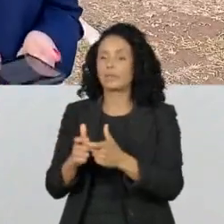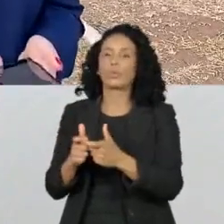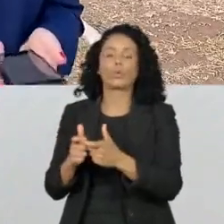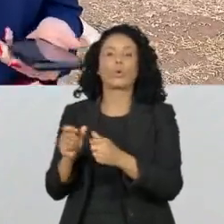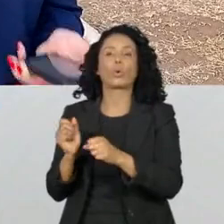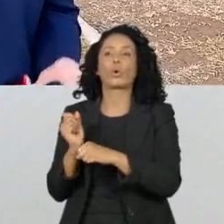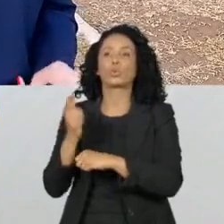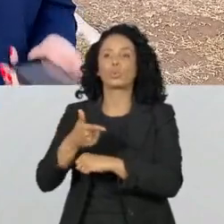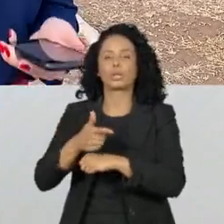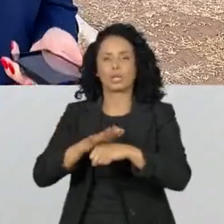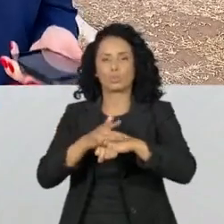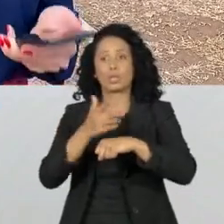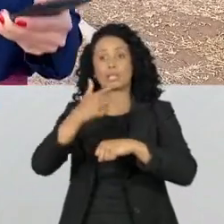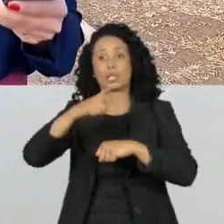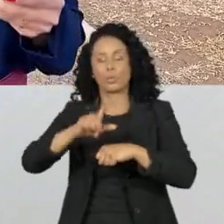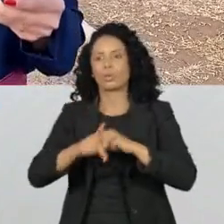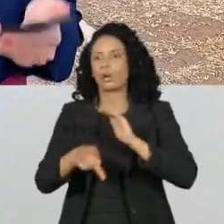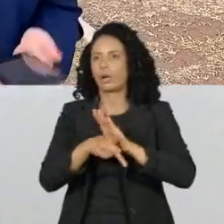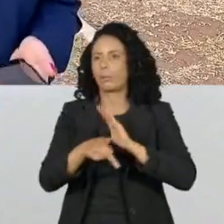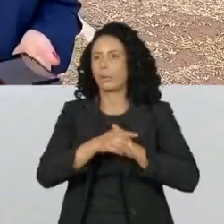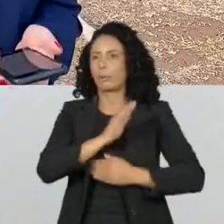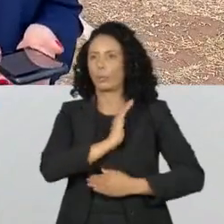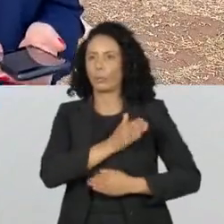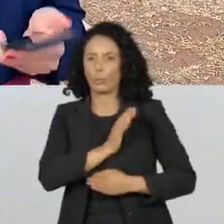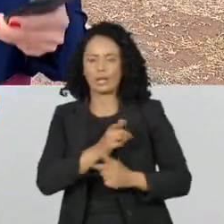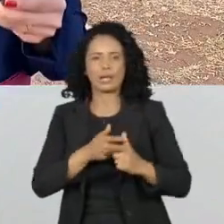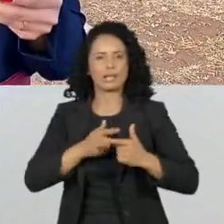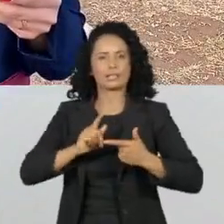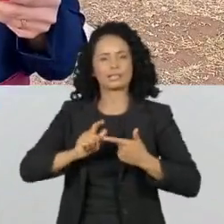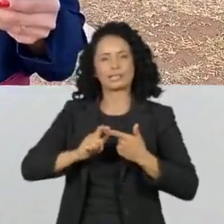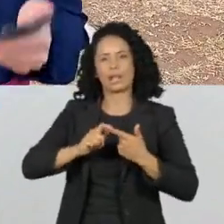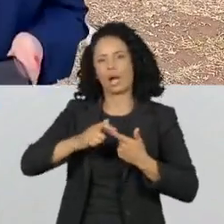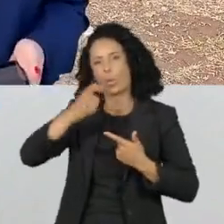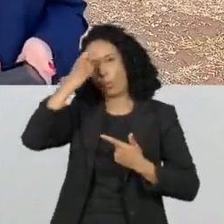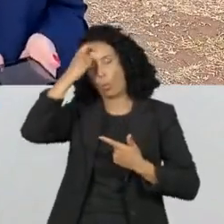três outras doenças, são elas: isquemia do coração, doenças